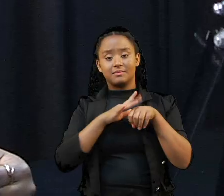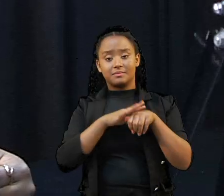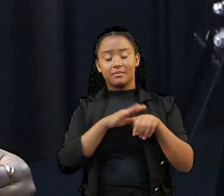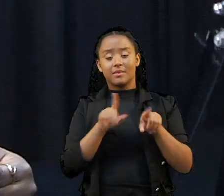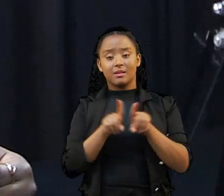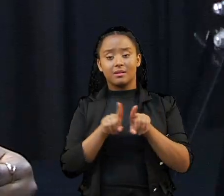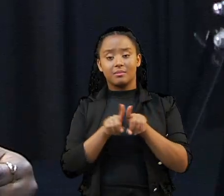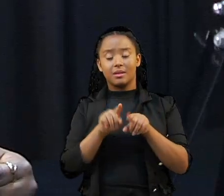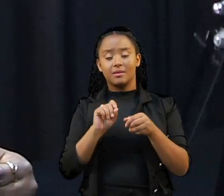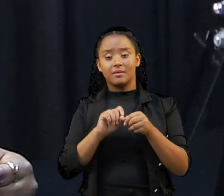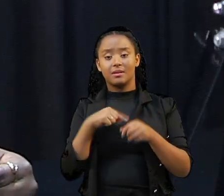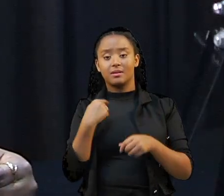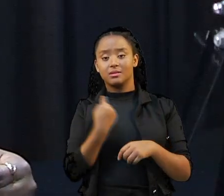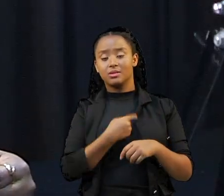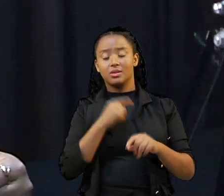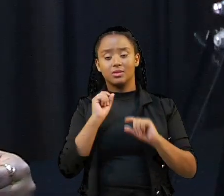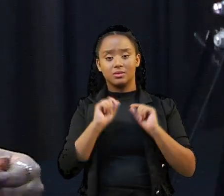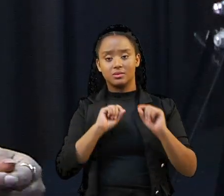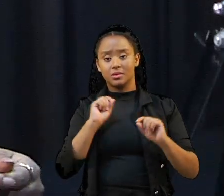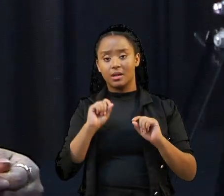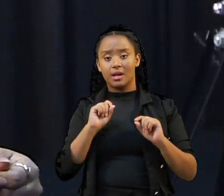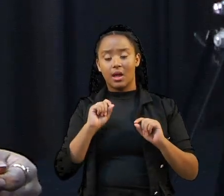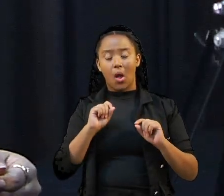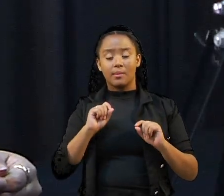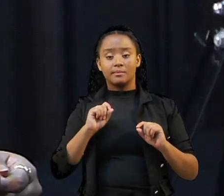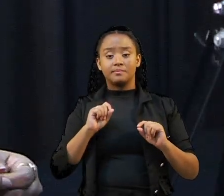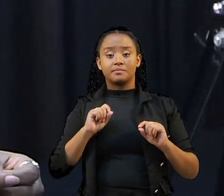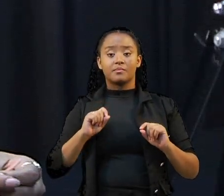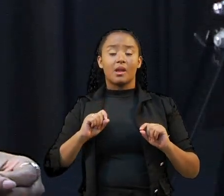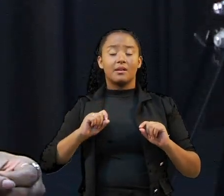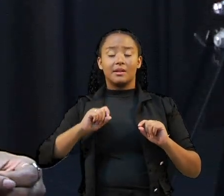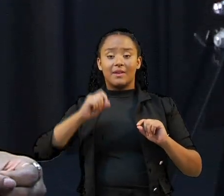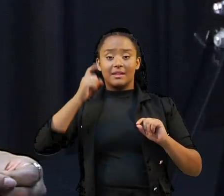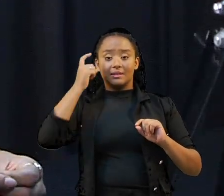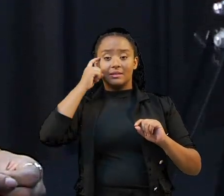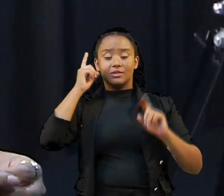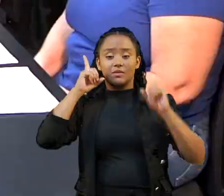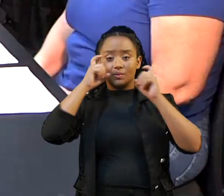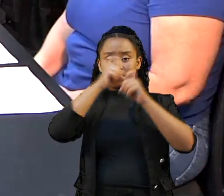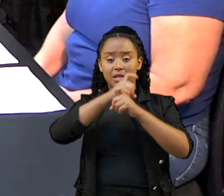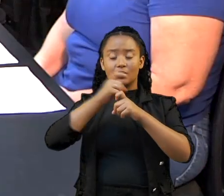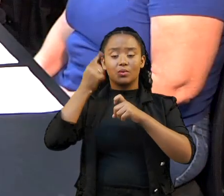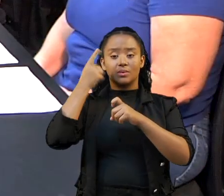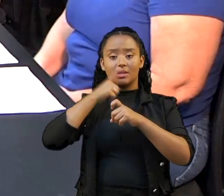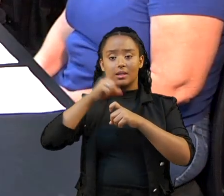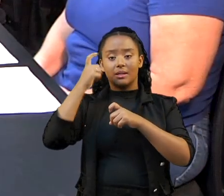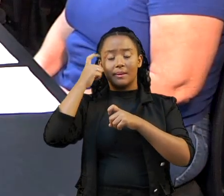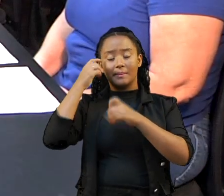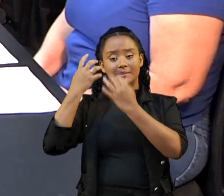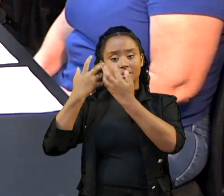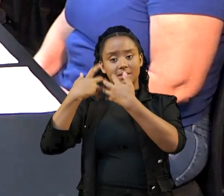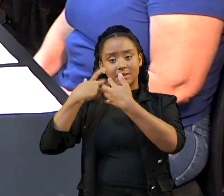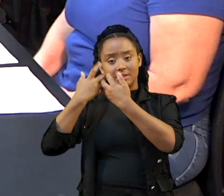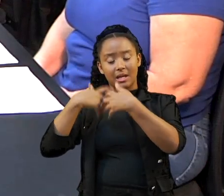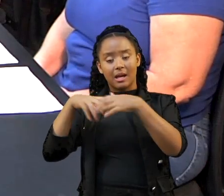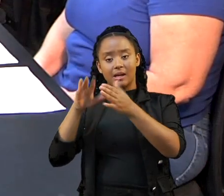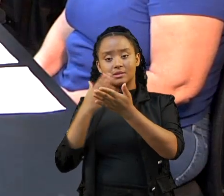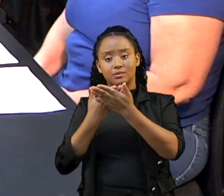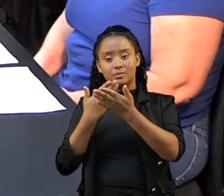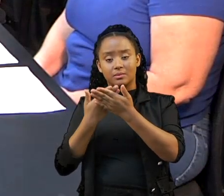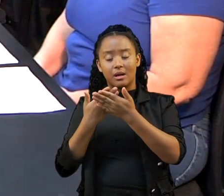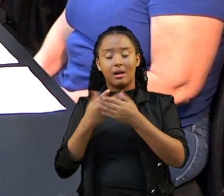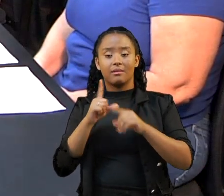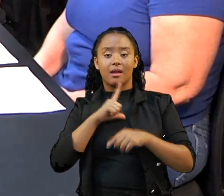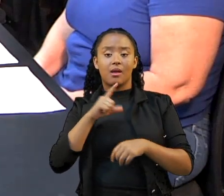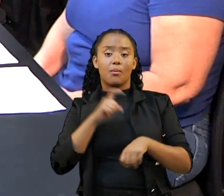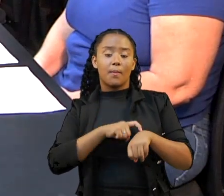nossa vida, né? Da gente conseguir estudar, da gente conseguir pensar outras coisas, da gente conseguir ter lazer. E aí eu comecei a trabalhar